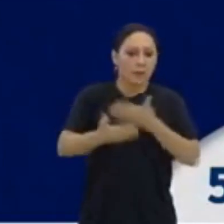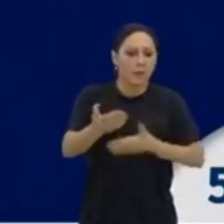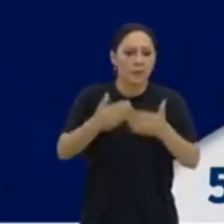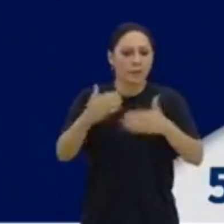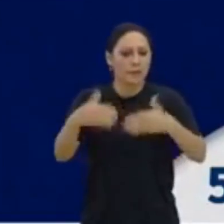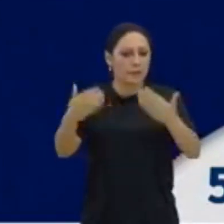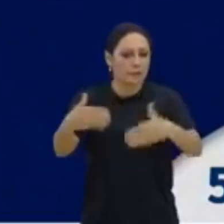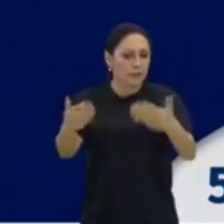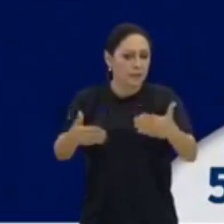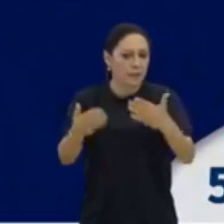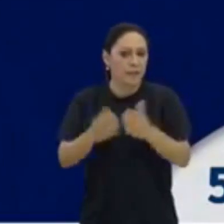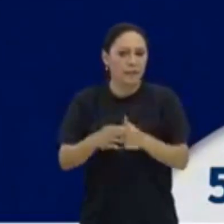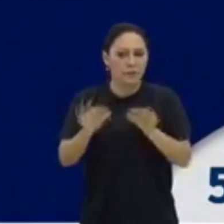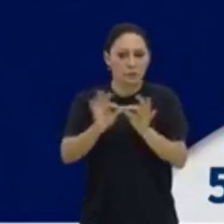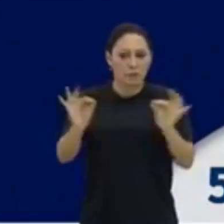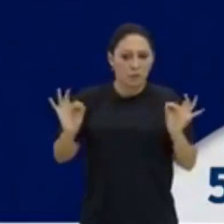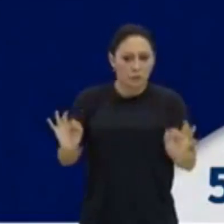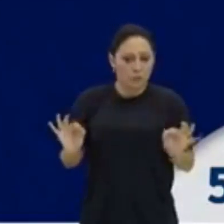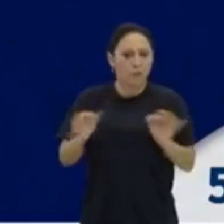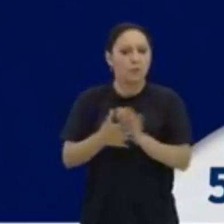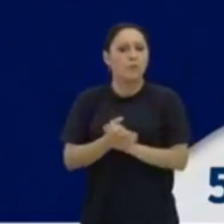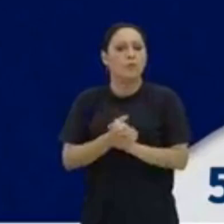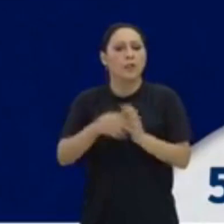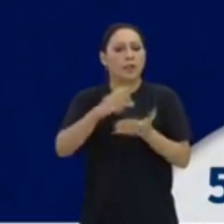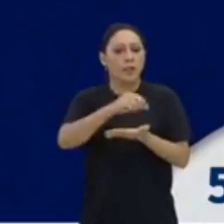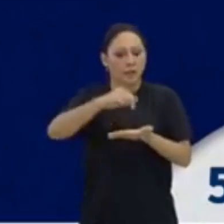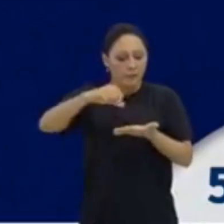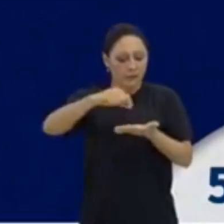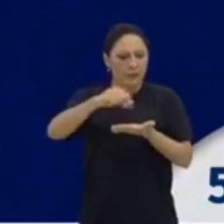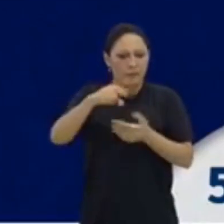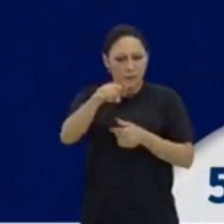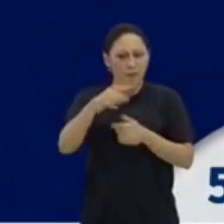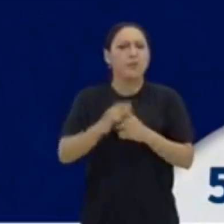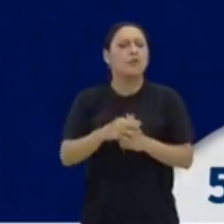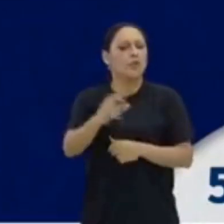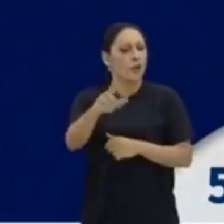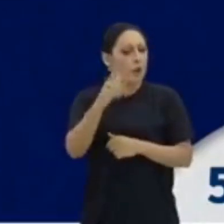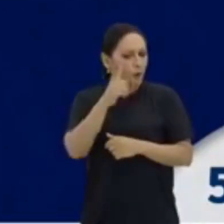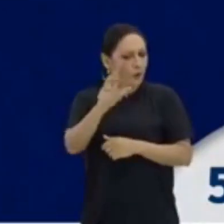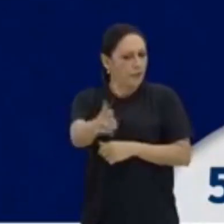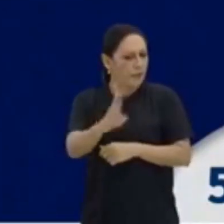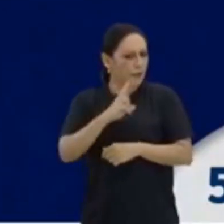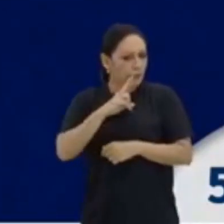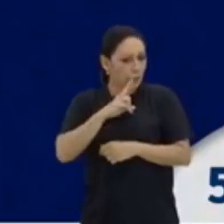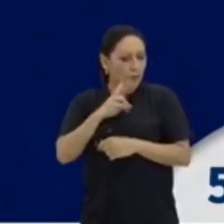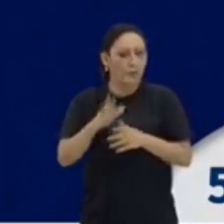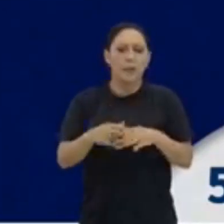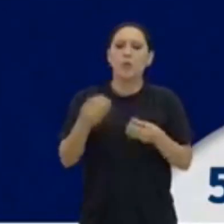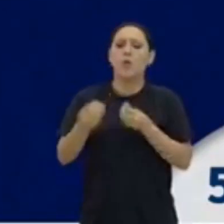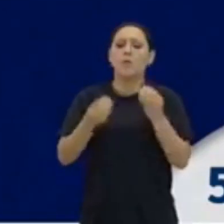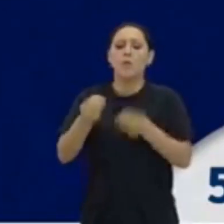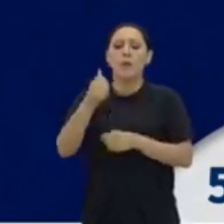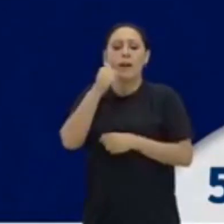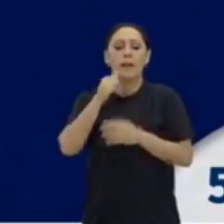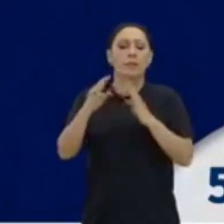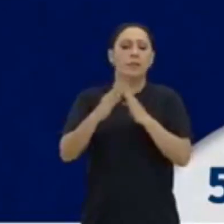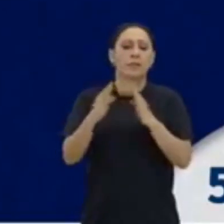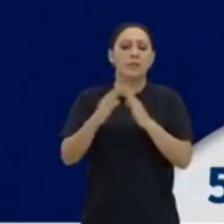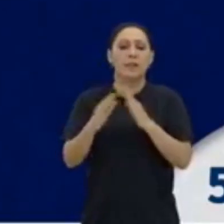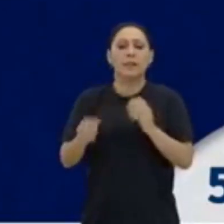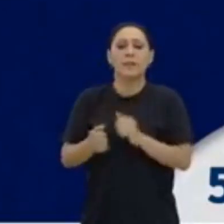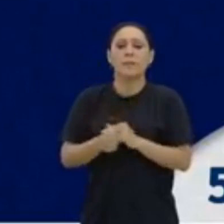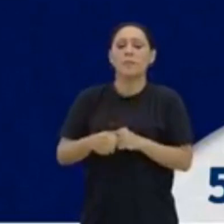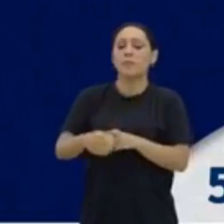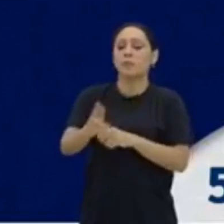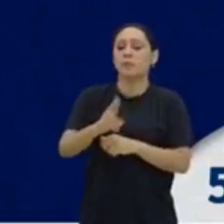girassol e da farinha de trigo? E aí, pessoal, você já consegue responder como a dona de casa pode utilizar corretamente a quantidade certa de cada